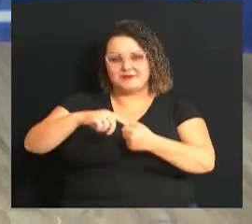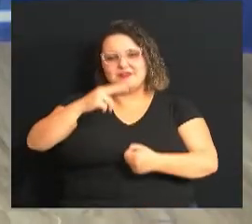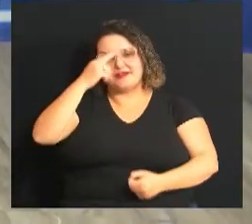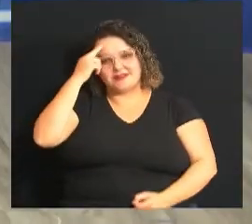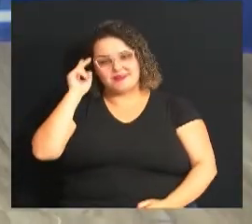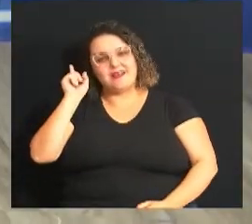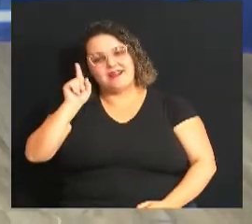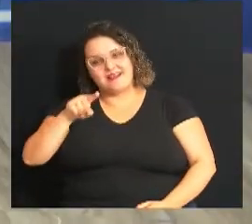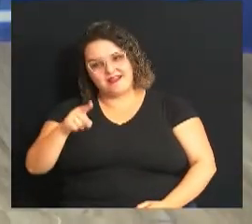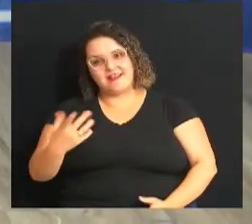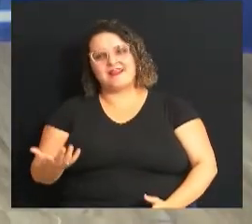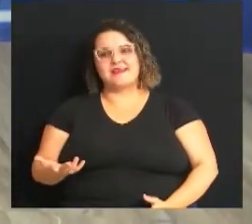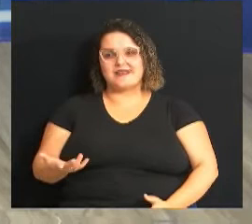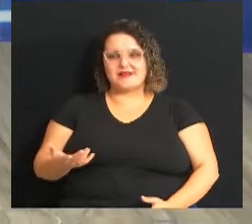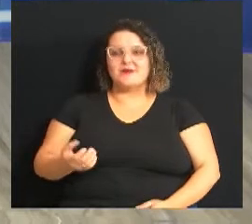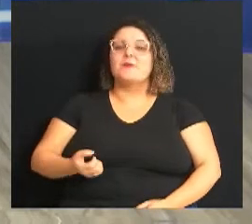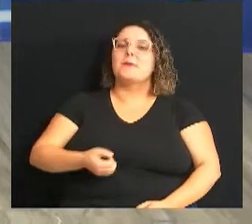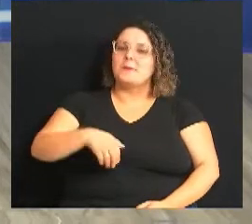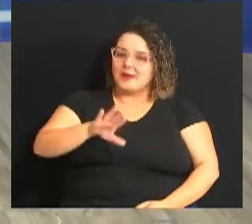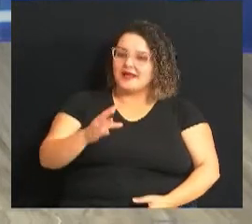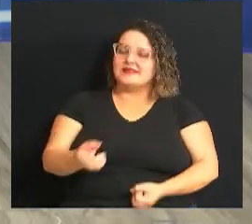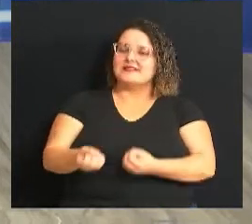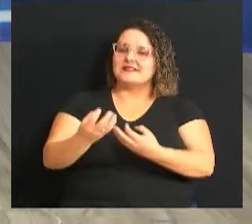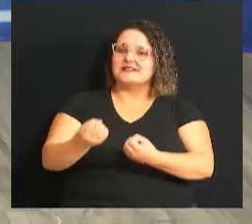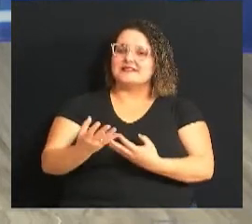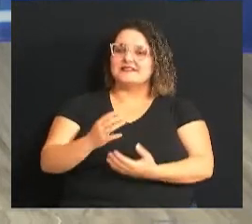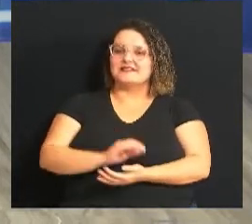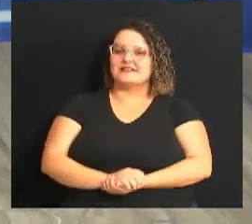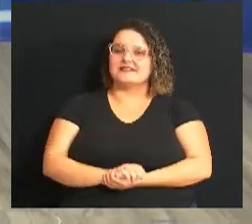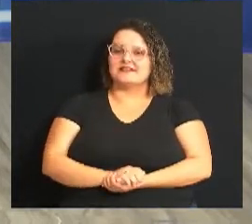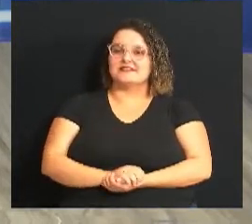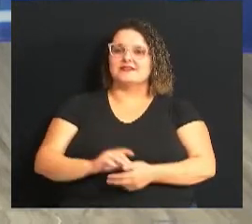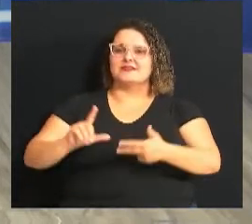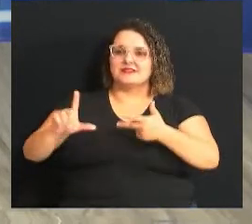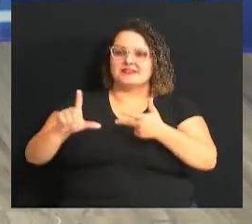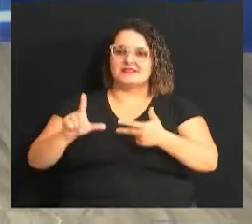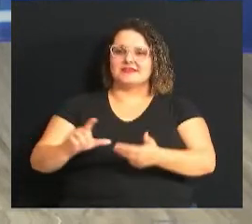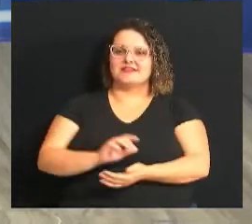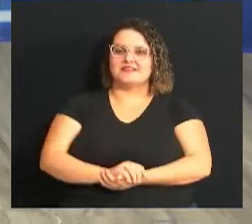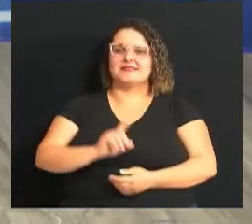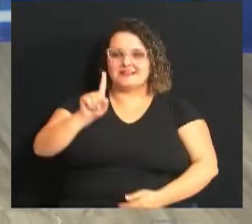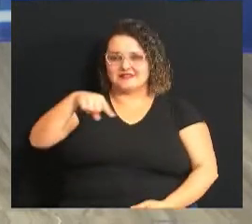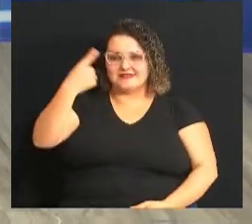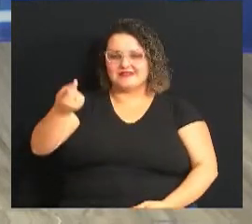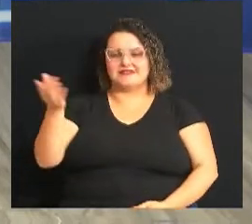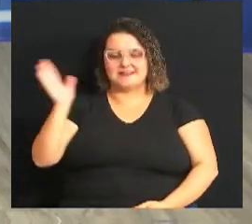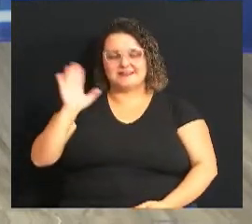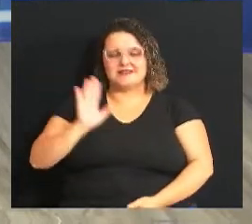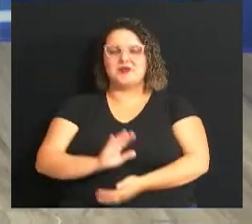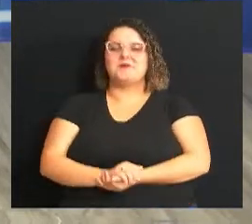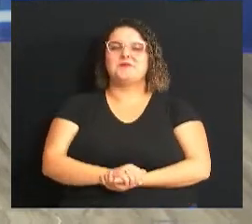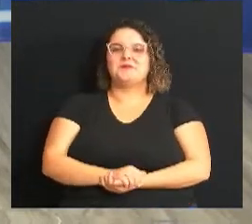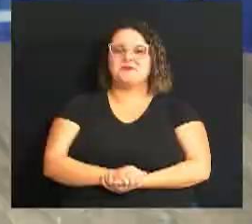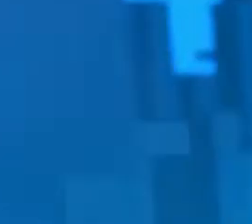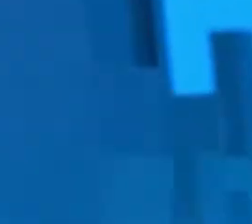o Gabriel Castro, com mais informações do Legislativo e até a próxima.